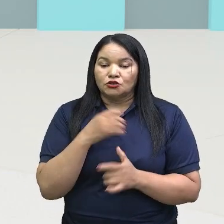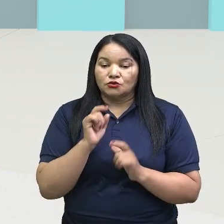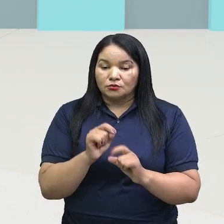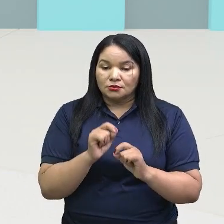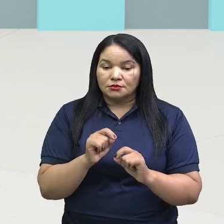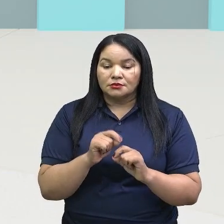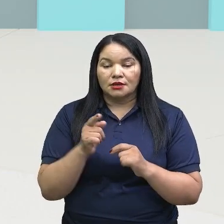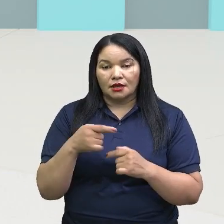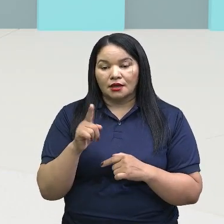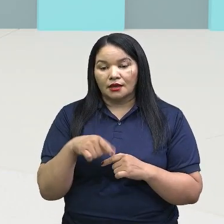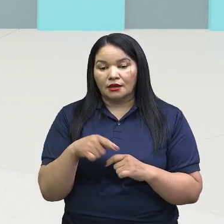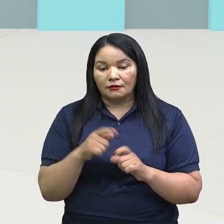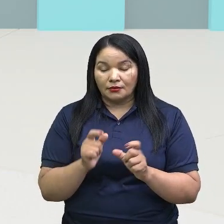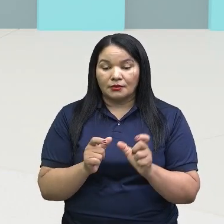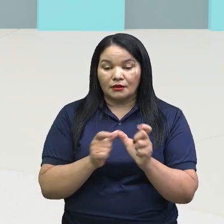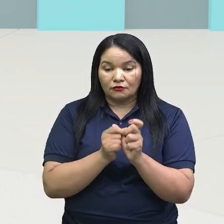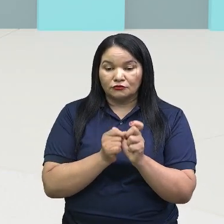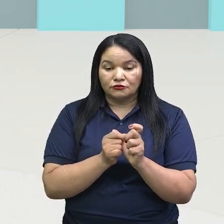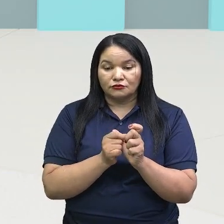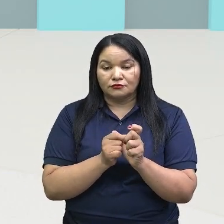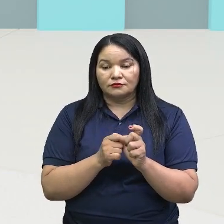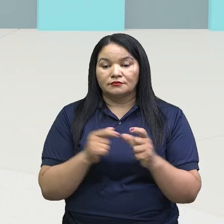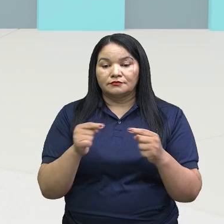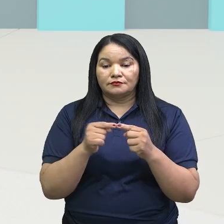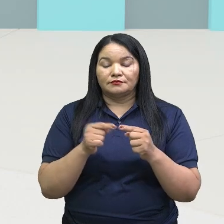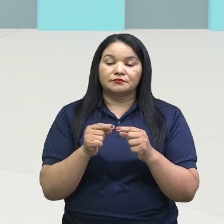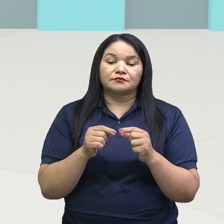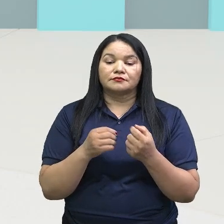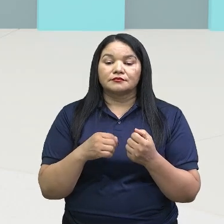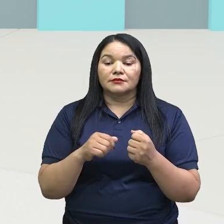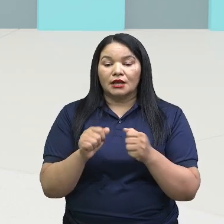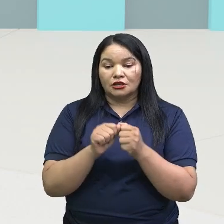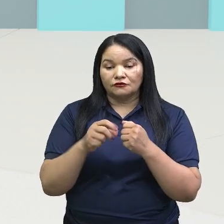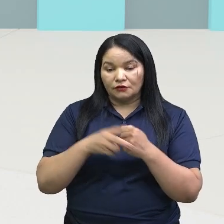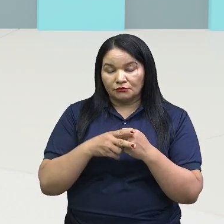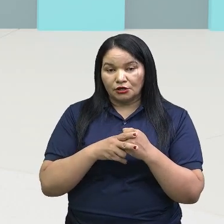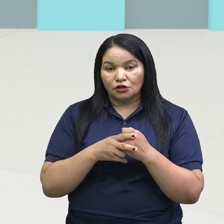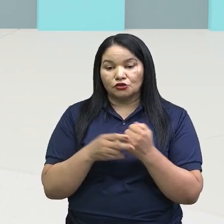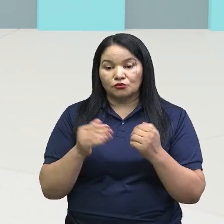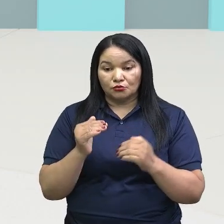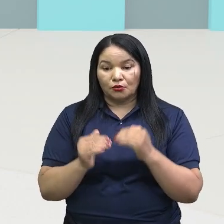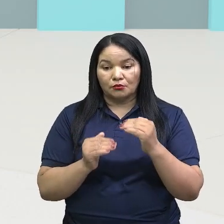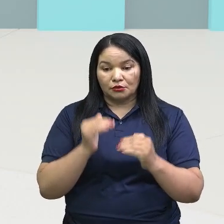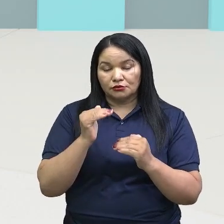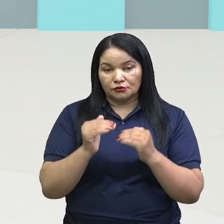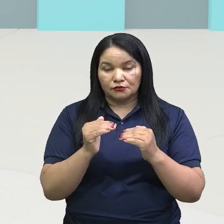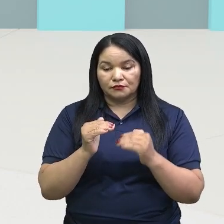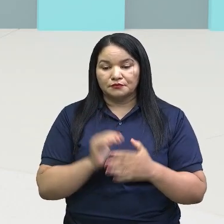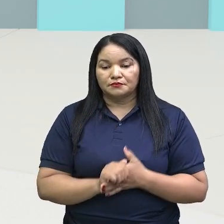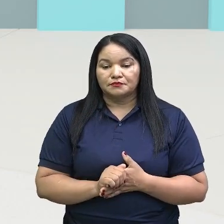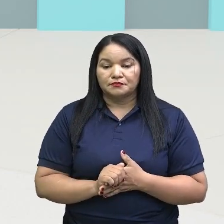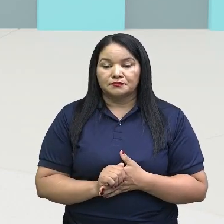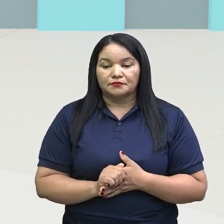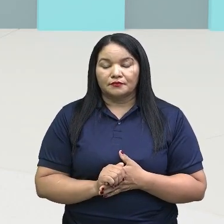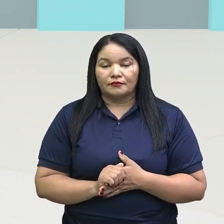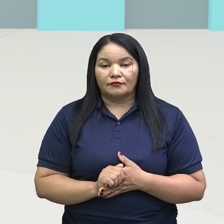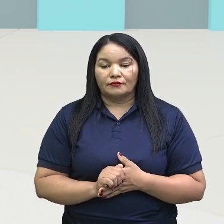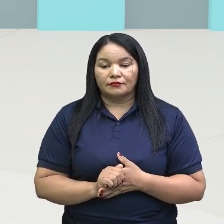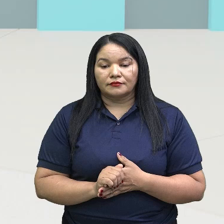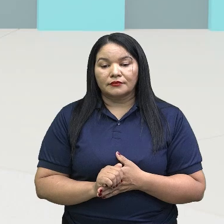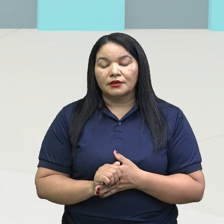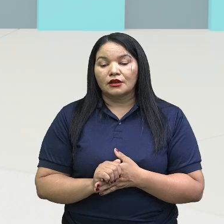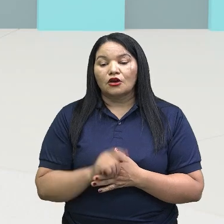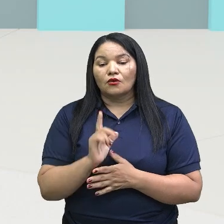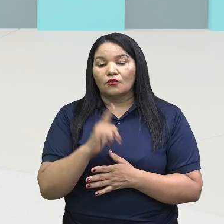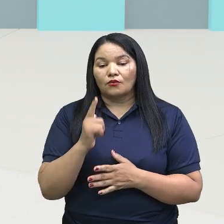das conjunções adverbiais proporcionais, que vão caracterizar, né, as adverbiais proporcionais. Temos